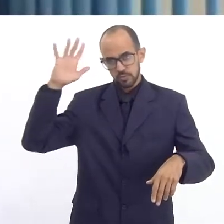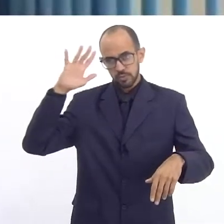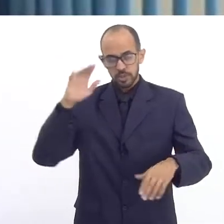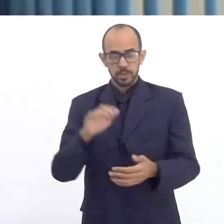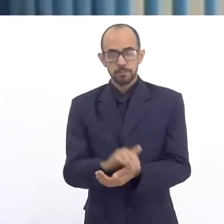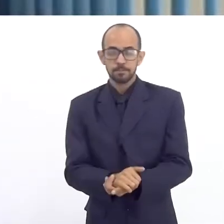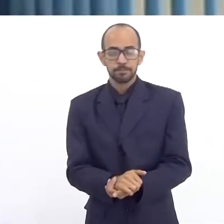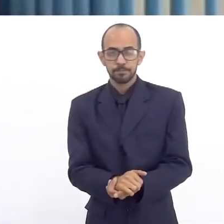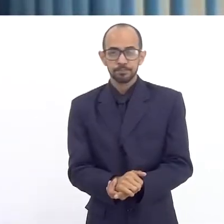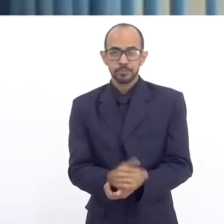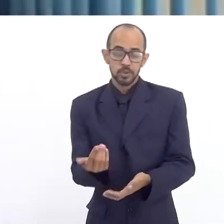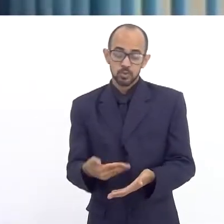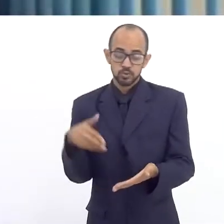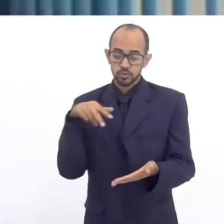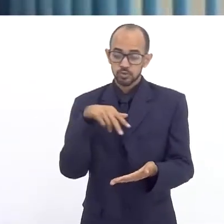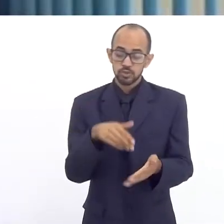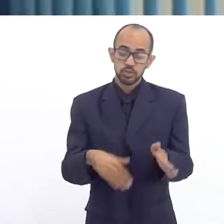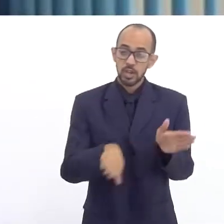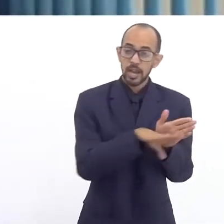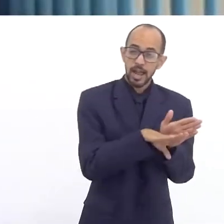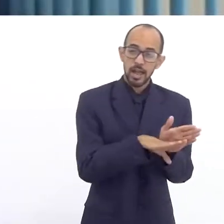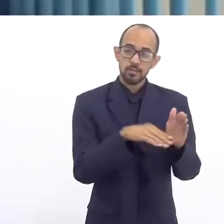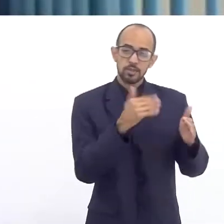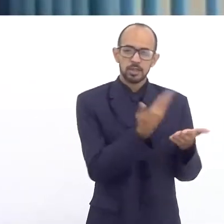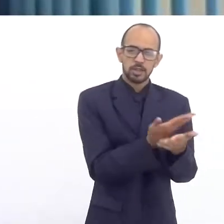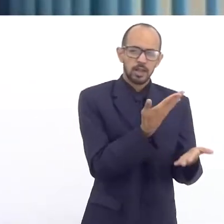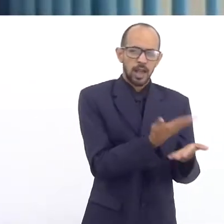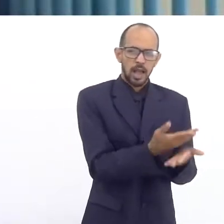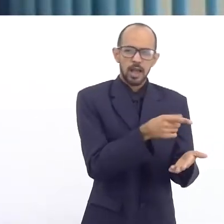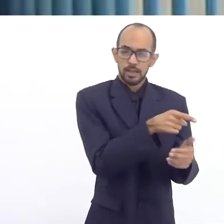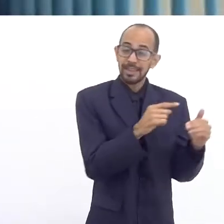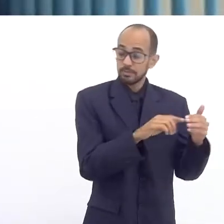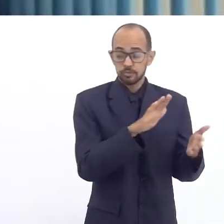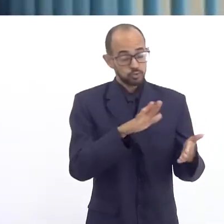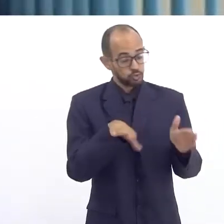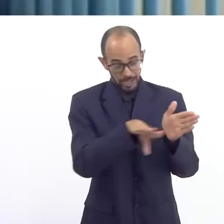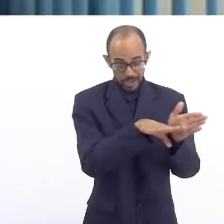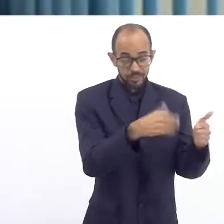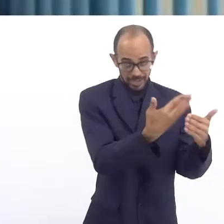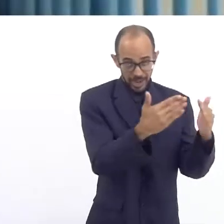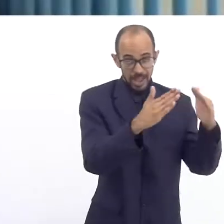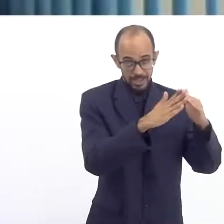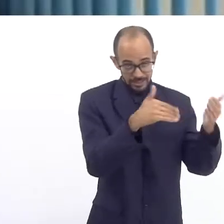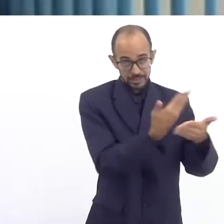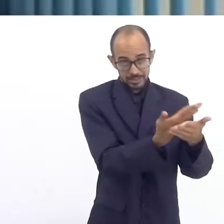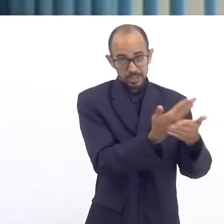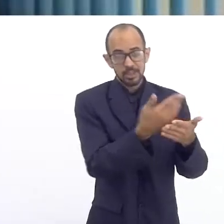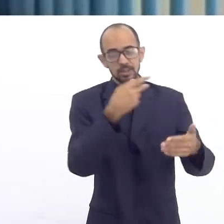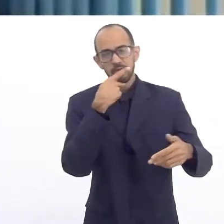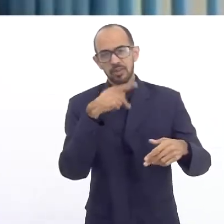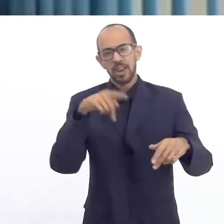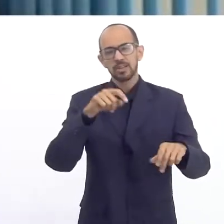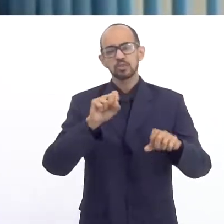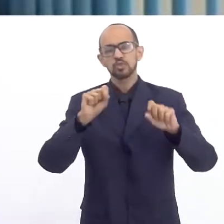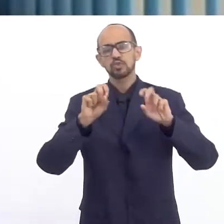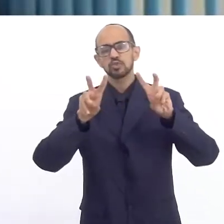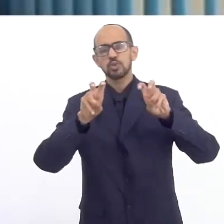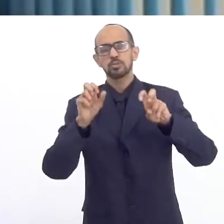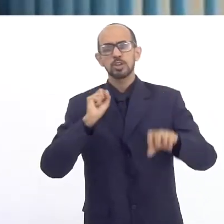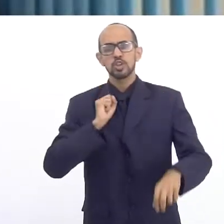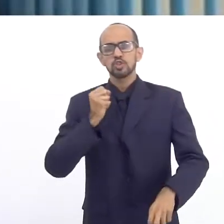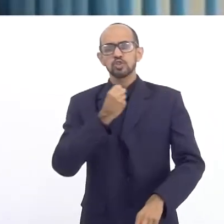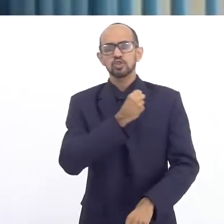filosóficos, porque eu chegava em casa assim, animada, e aí eu contava, eu estou estudando isso, Sócrates, que eu me apaixonei